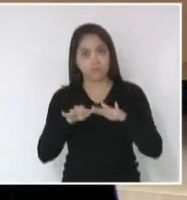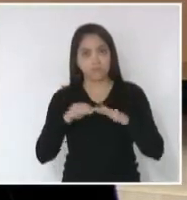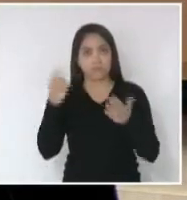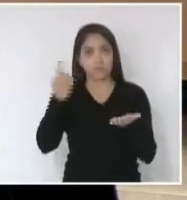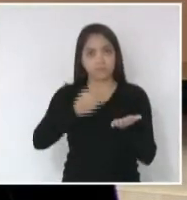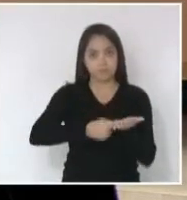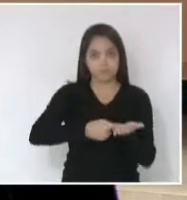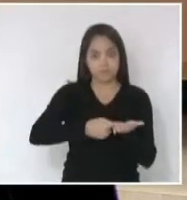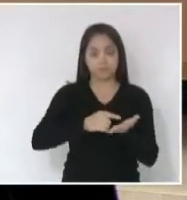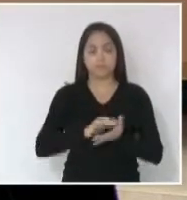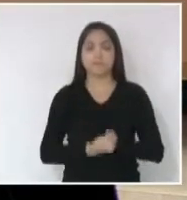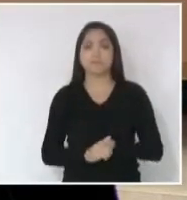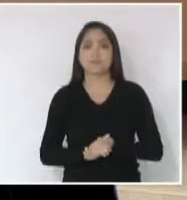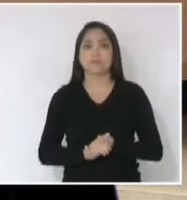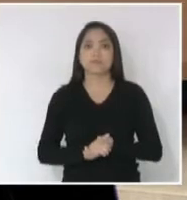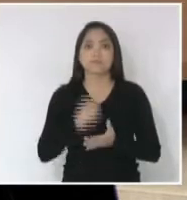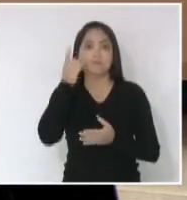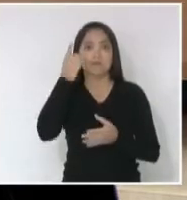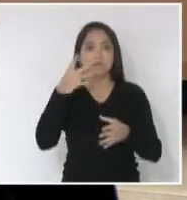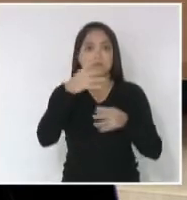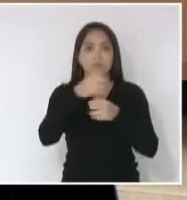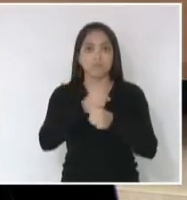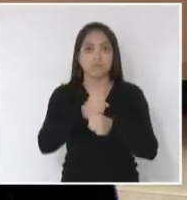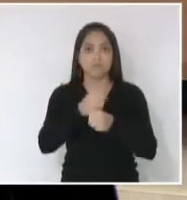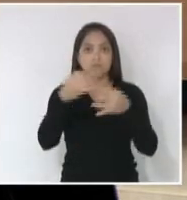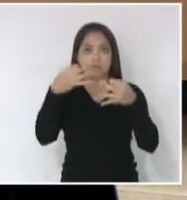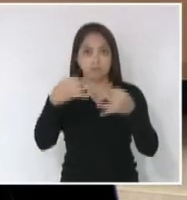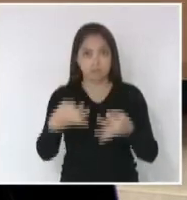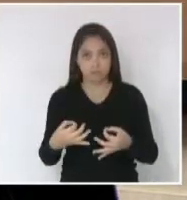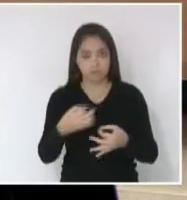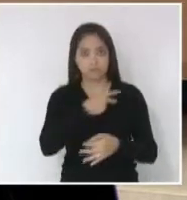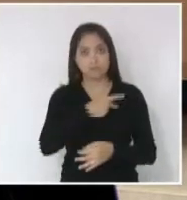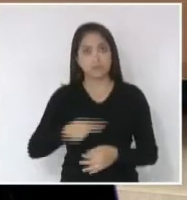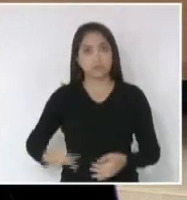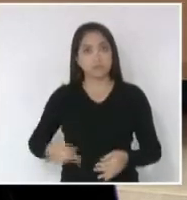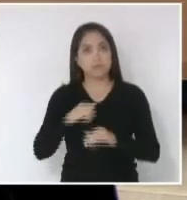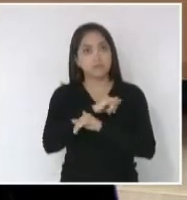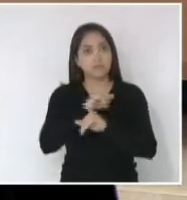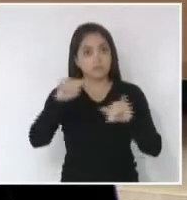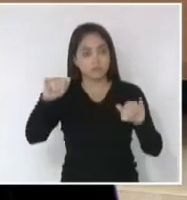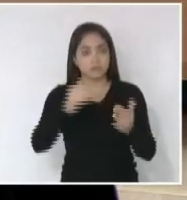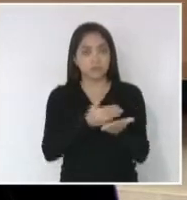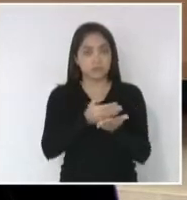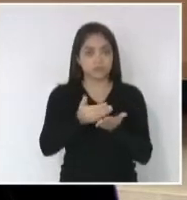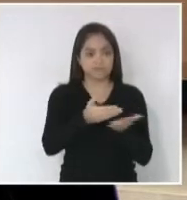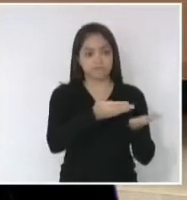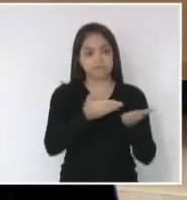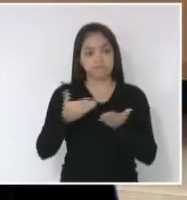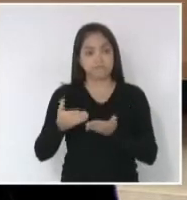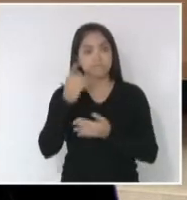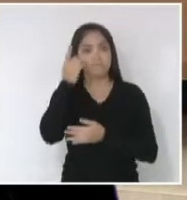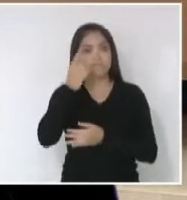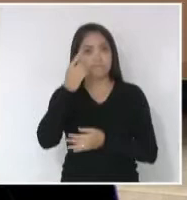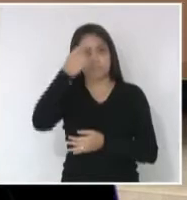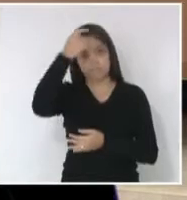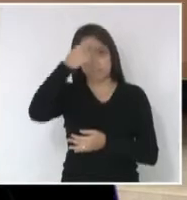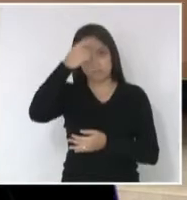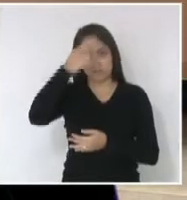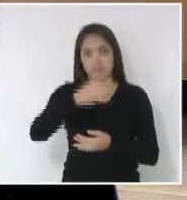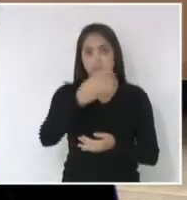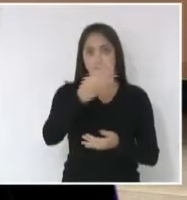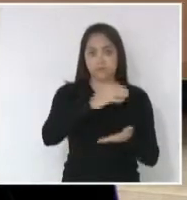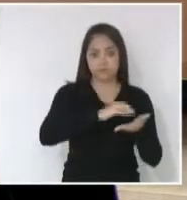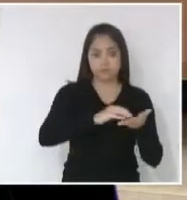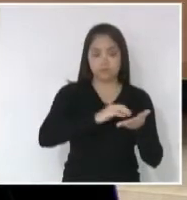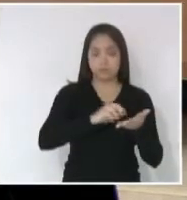em sessão ordinária. Havendo quórum regimental, o senhor presidente declarou abertos os trabalhos e convidou o senhor deputado Maurício Scudillar, quarto secretário,